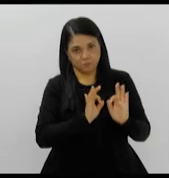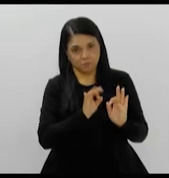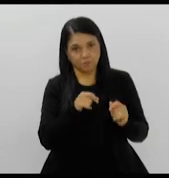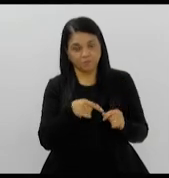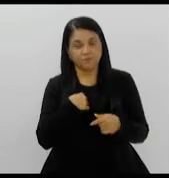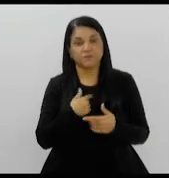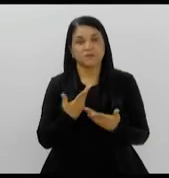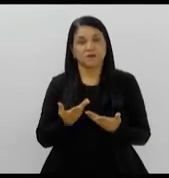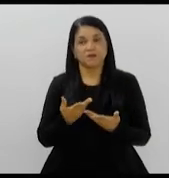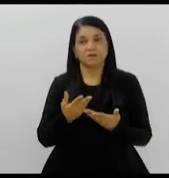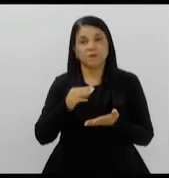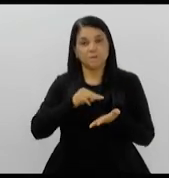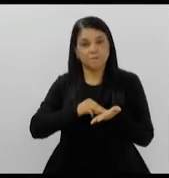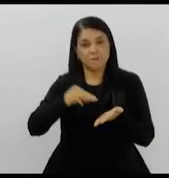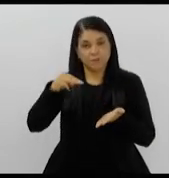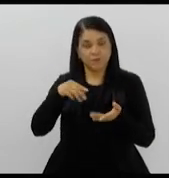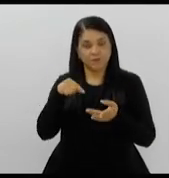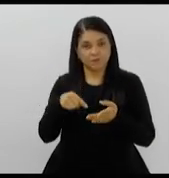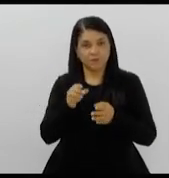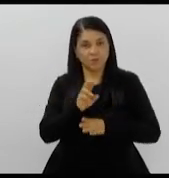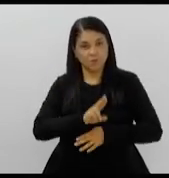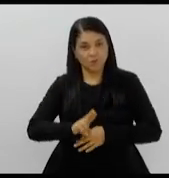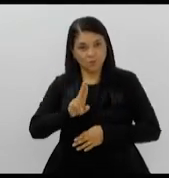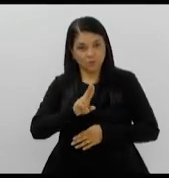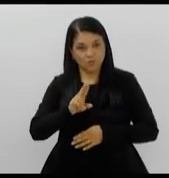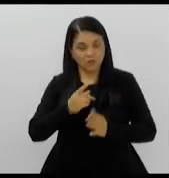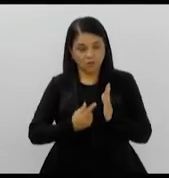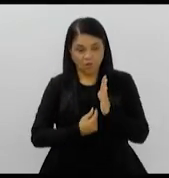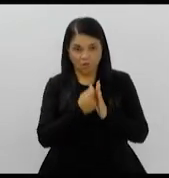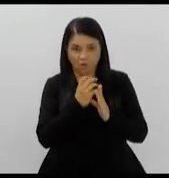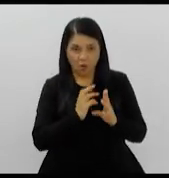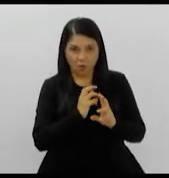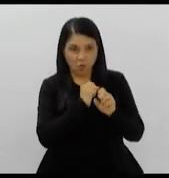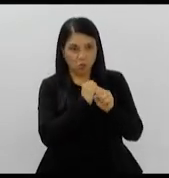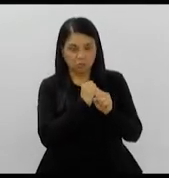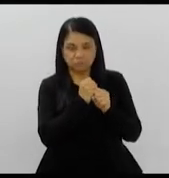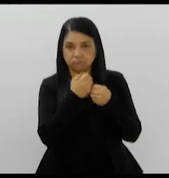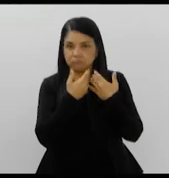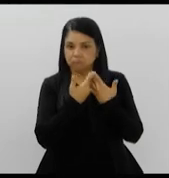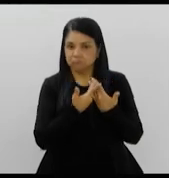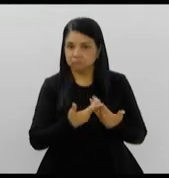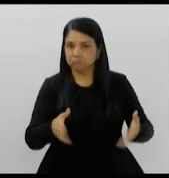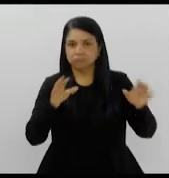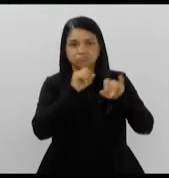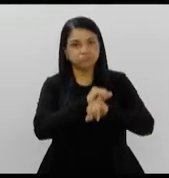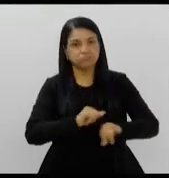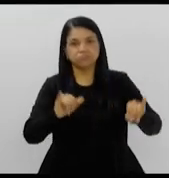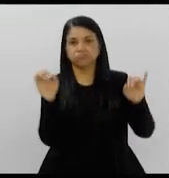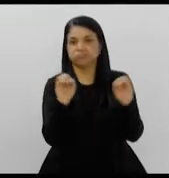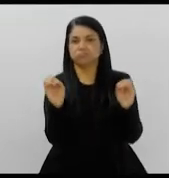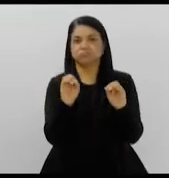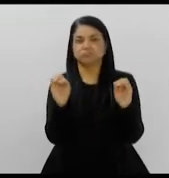a metodologia utilizada para chegar a esse valor não foi divulgada.